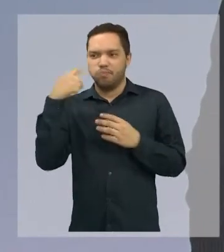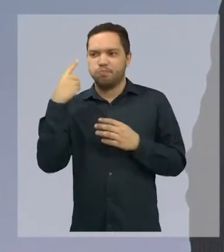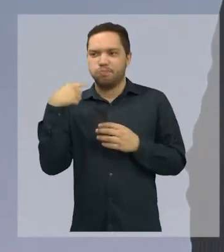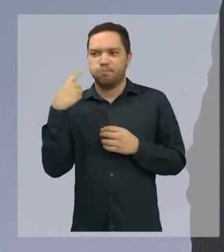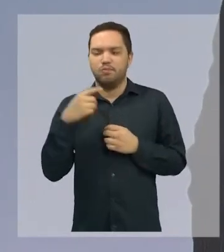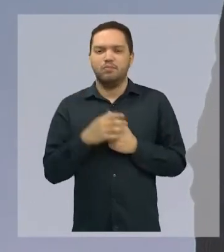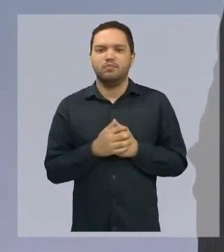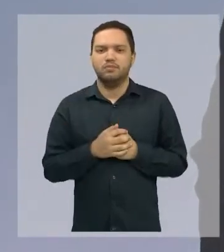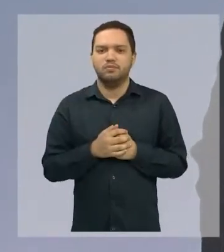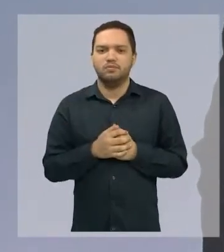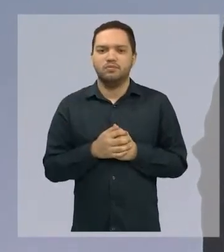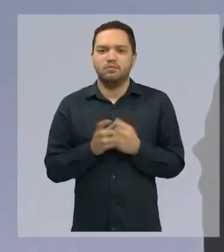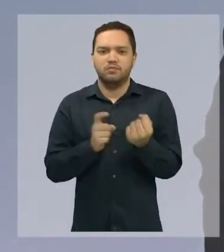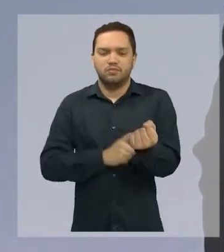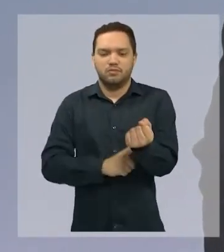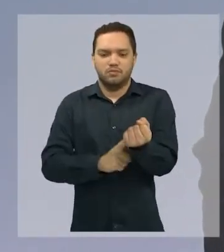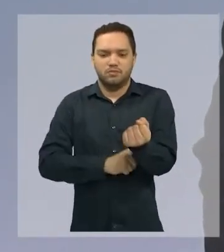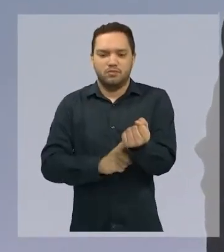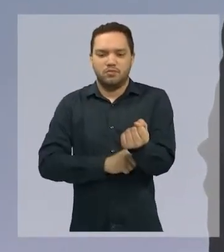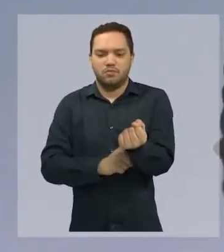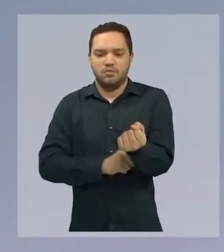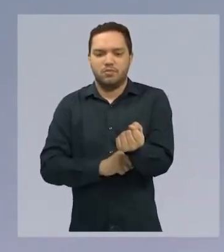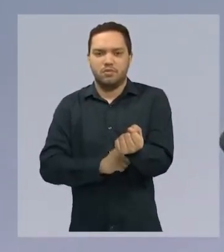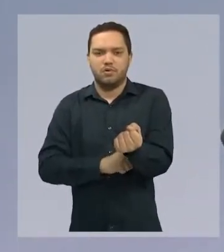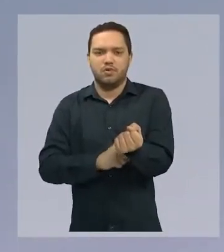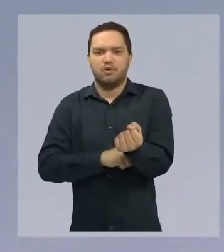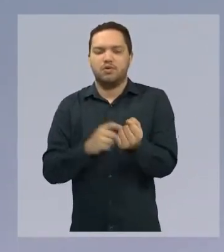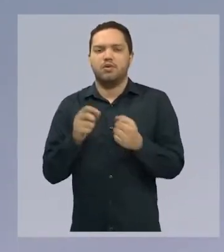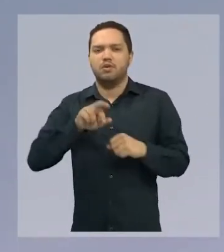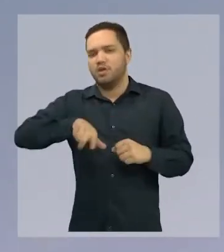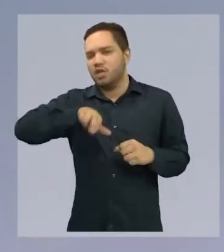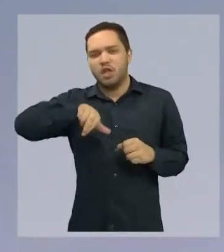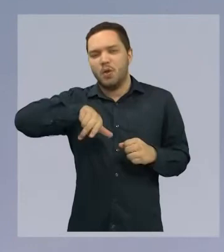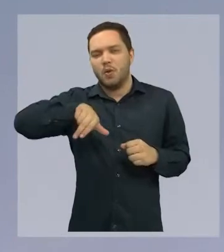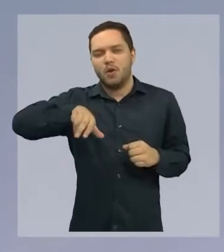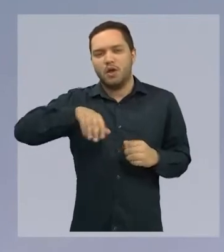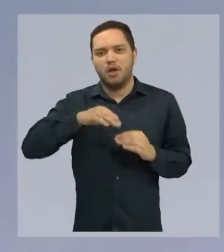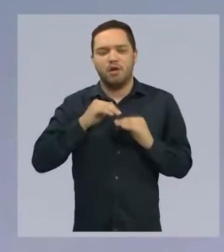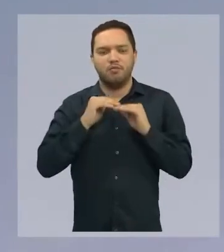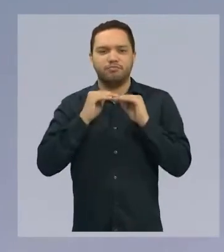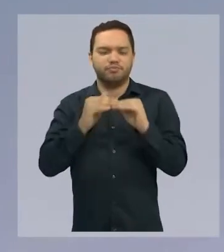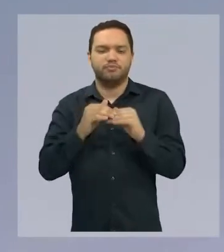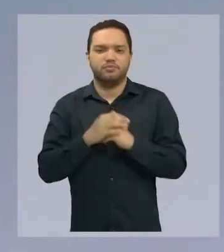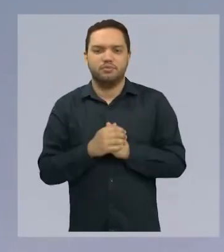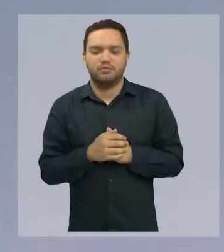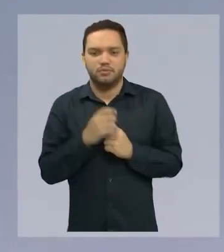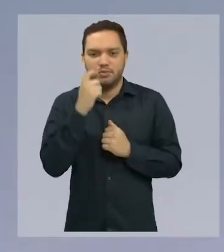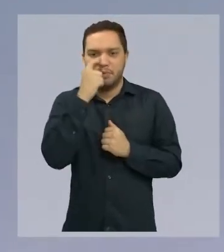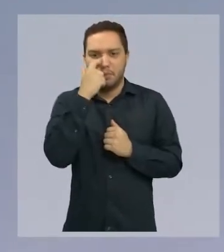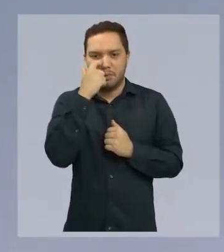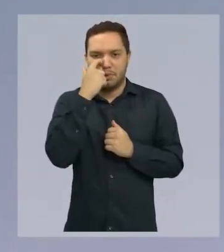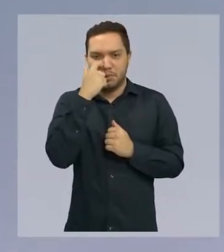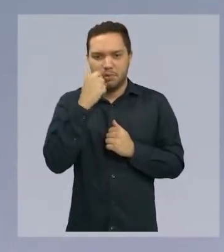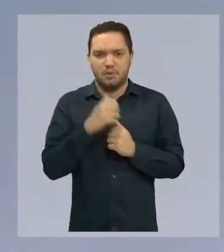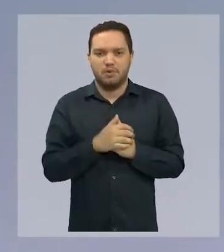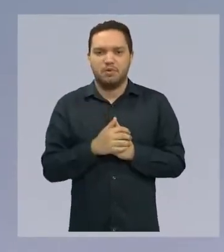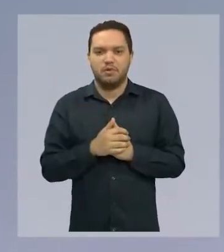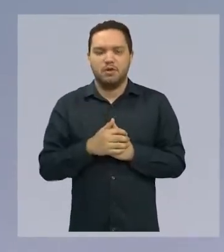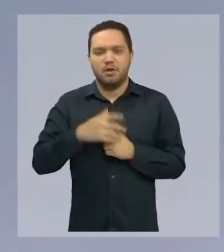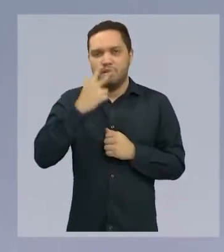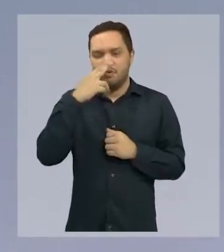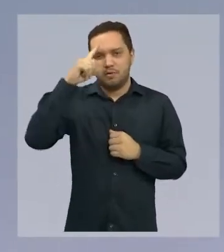visivelmente nervosa. Quer dizer, não houve agressão nenhuma. Aquilo ali era uma casa, ele está usando o poder